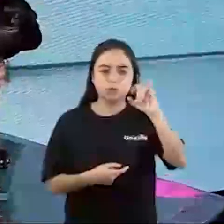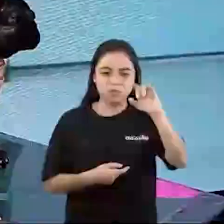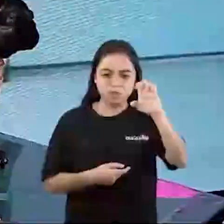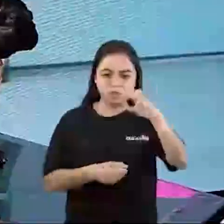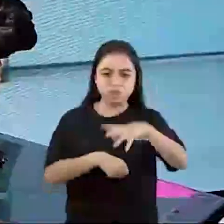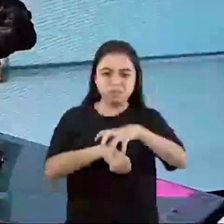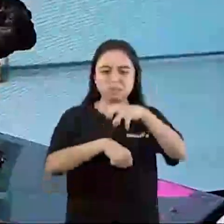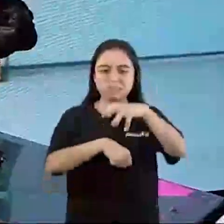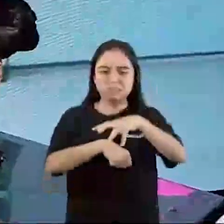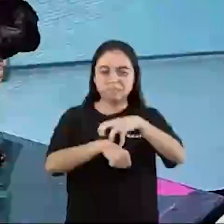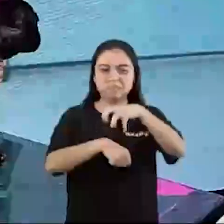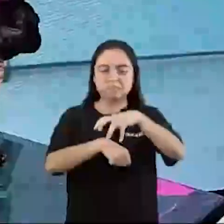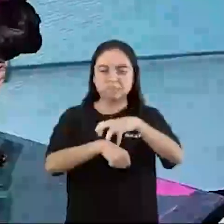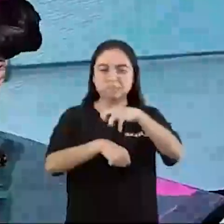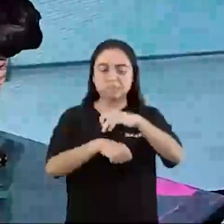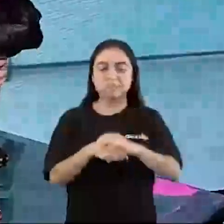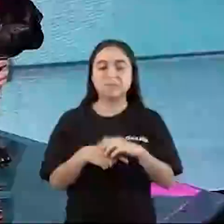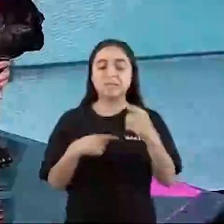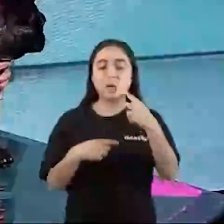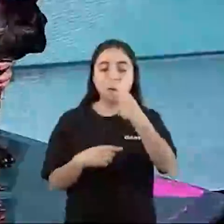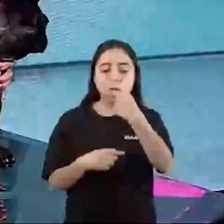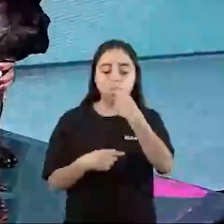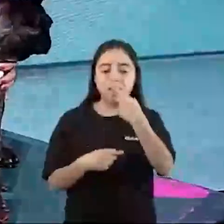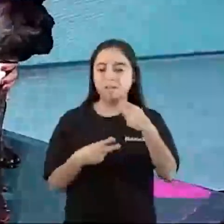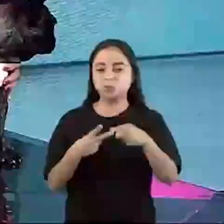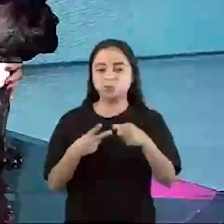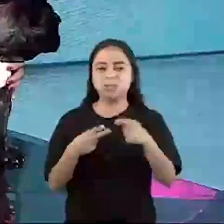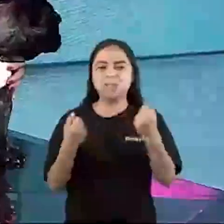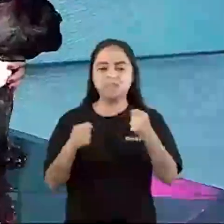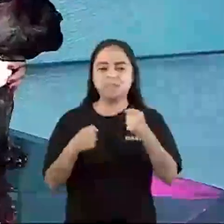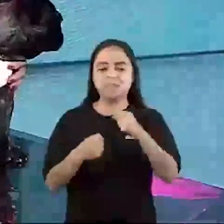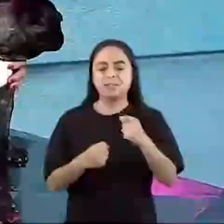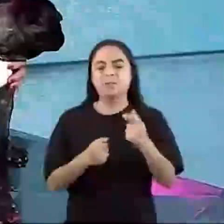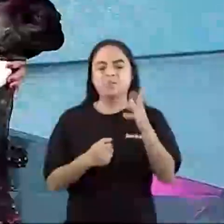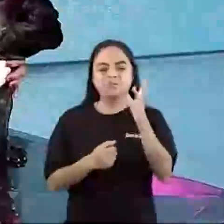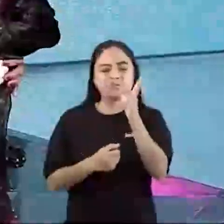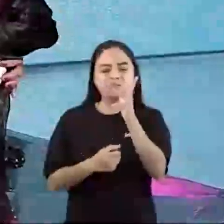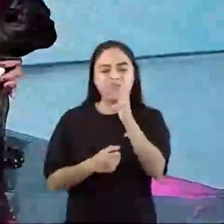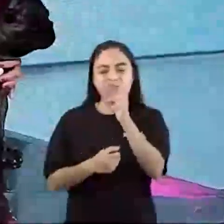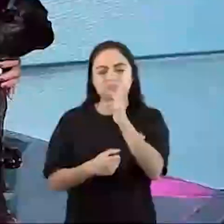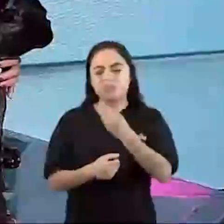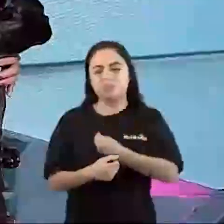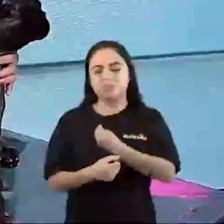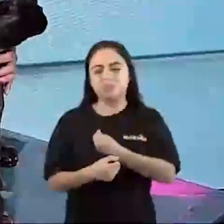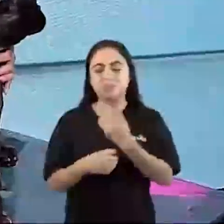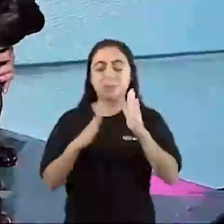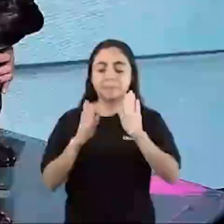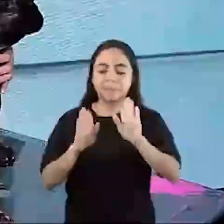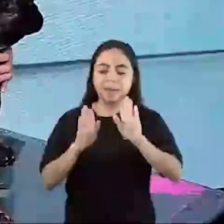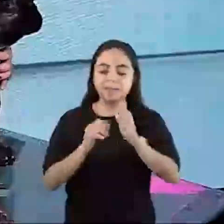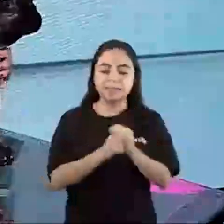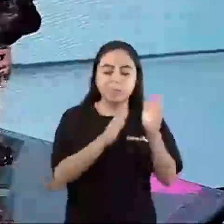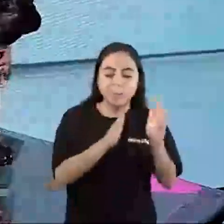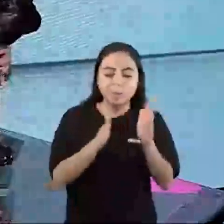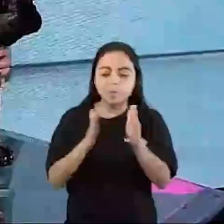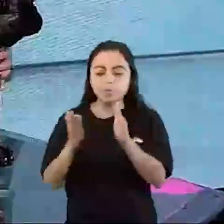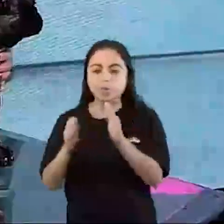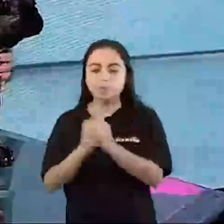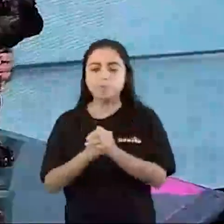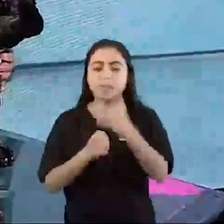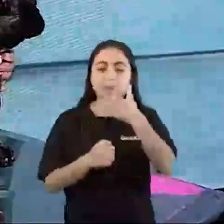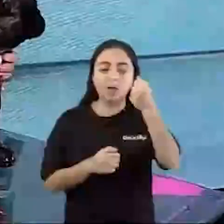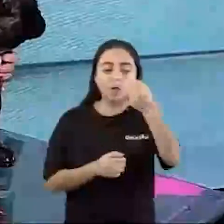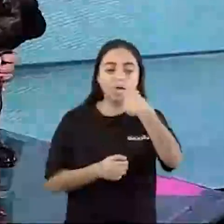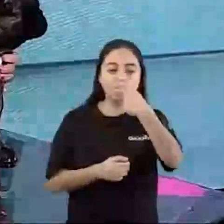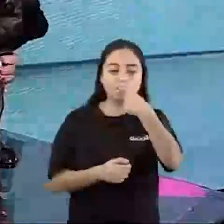De jeito E nenhum. a ciclosporina demora um pouco mais a funcionar. Como ela vai viver uma triagem, o ideal é que a gente use drogas mais